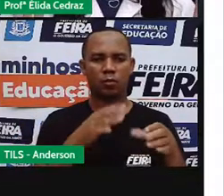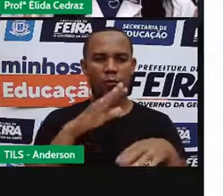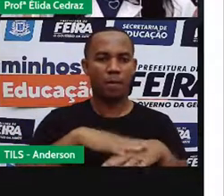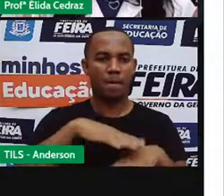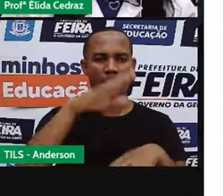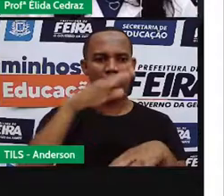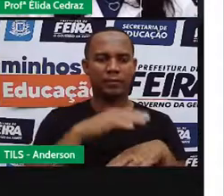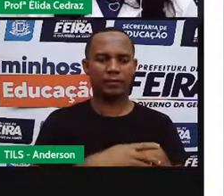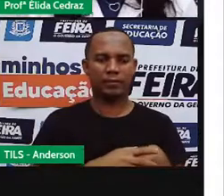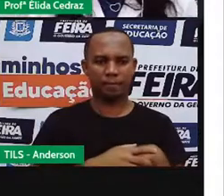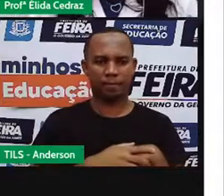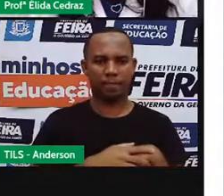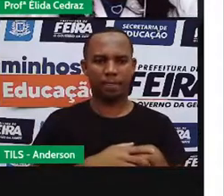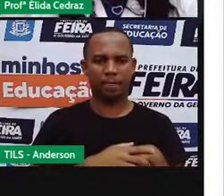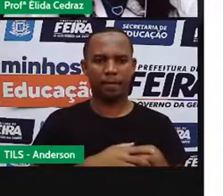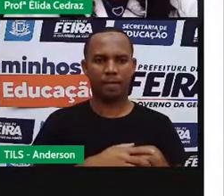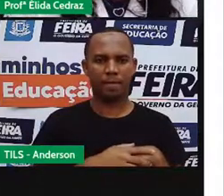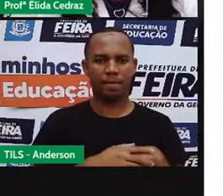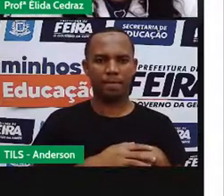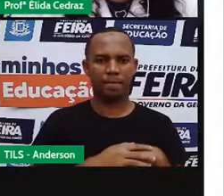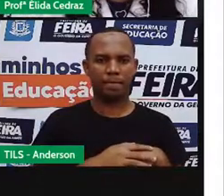exército português